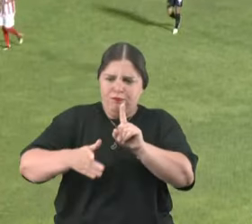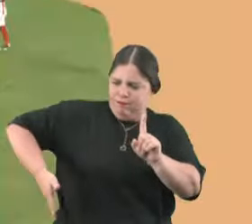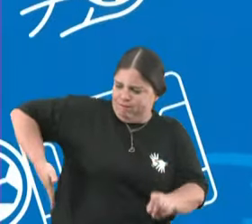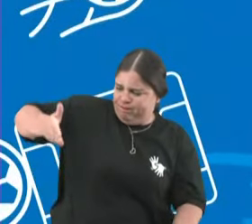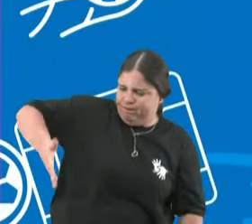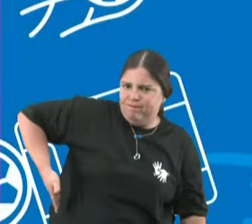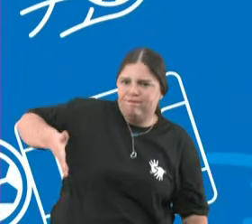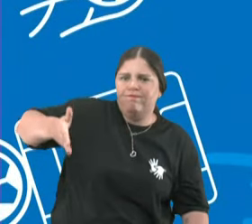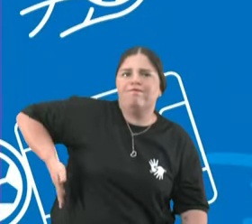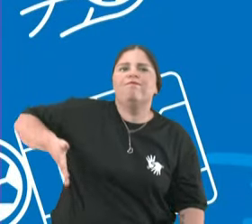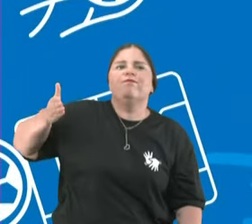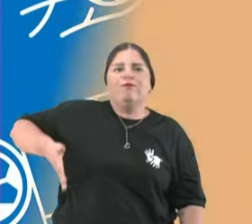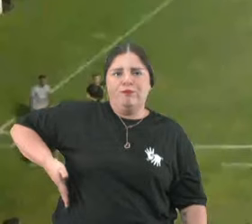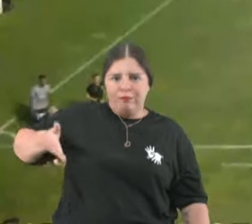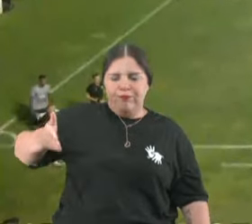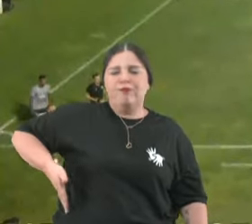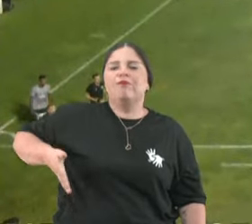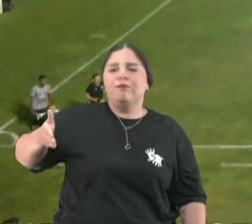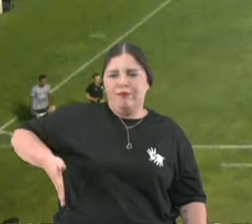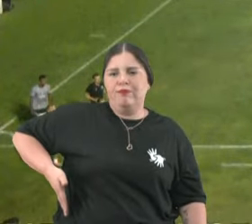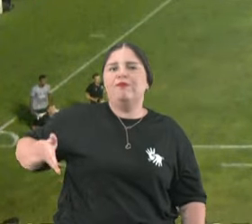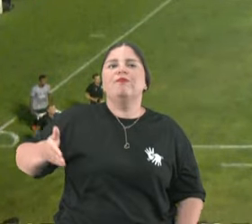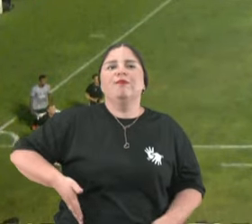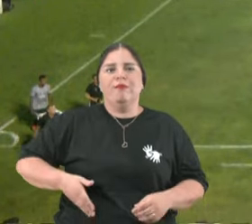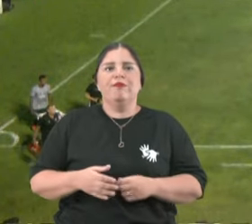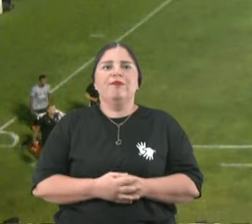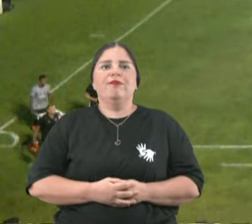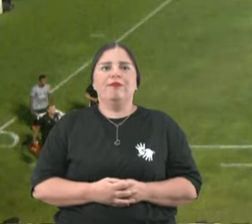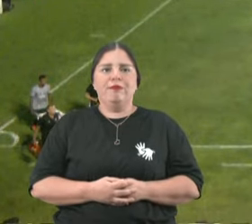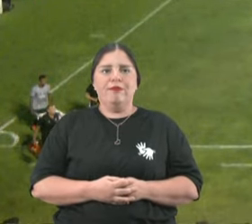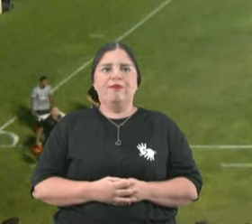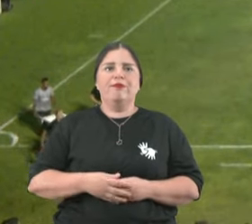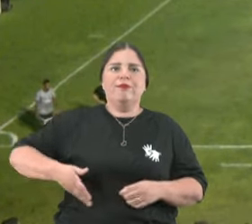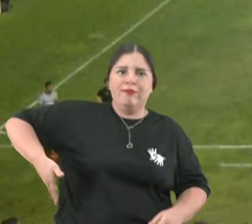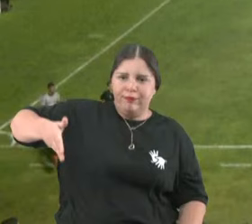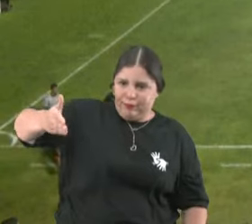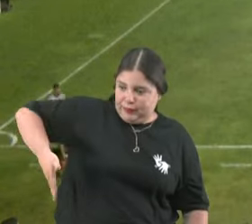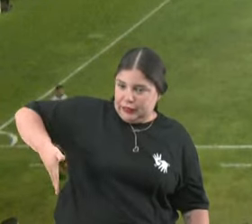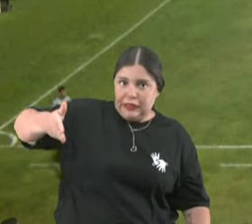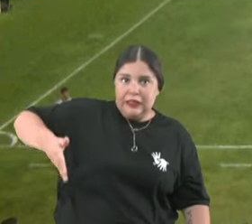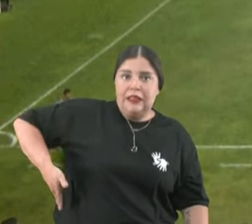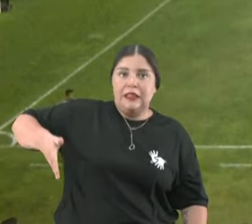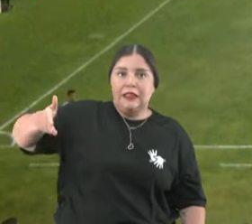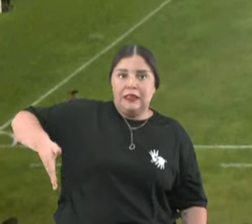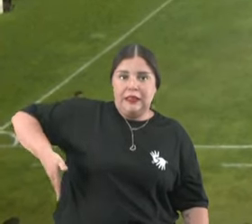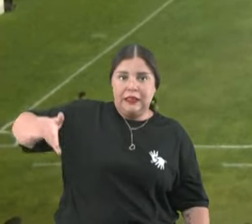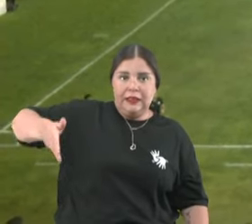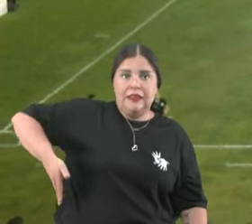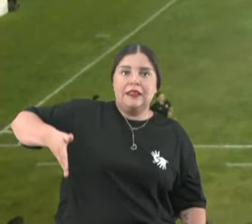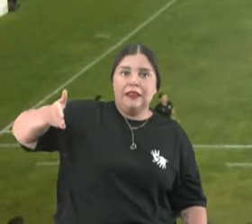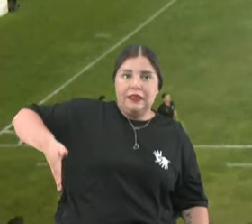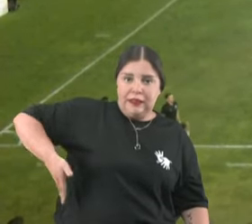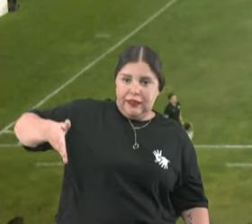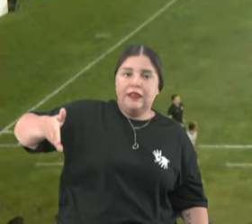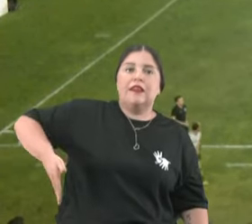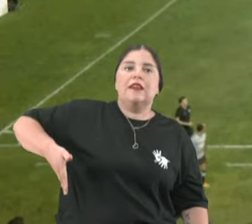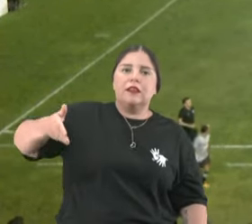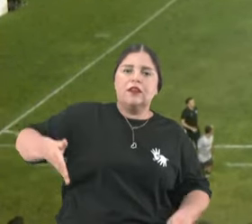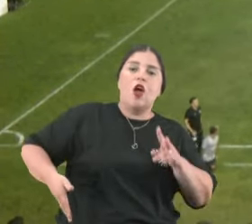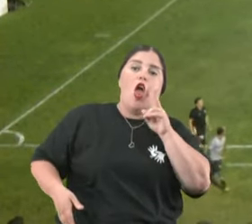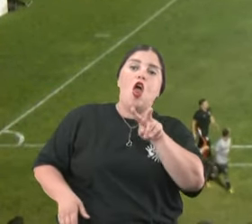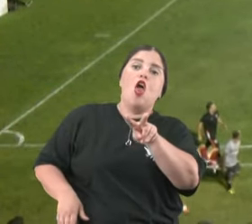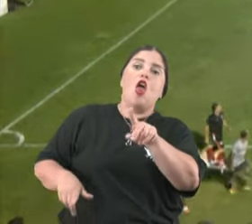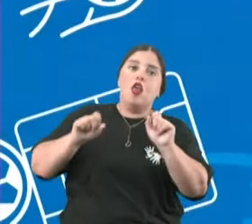a defensiva alvinegra. Veja a repetição, ó. Tava certo, ó. Valendo tudo. Didira tava na mesma